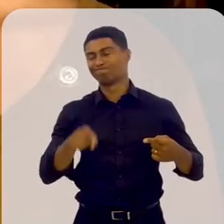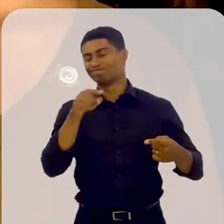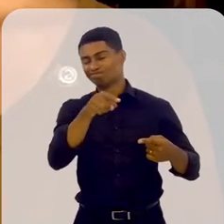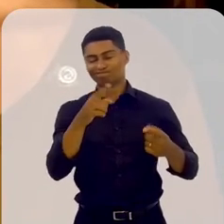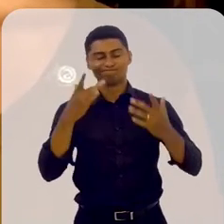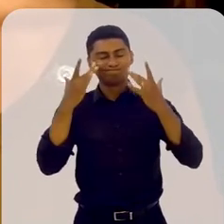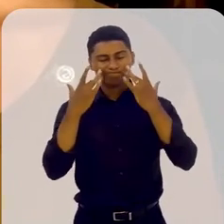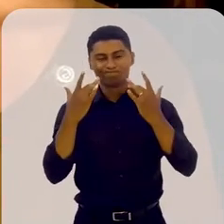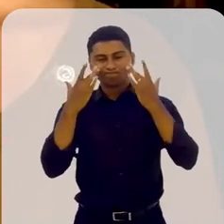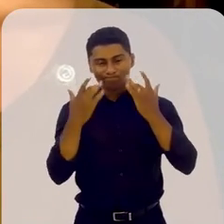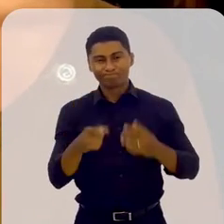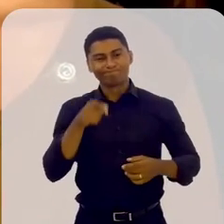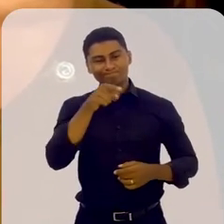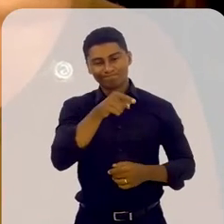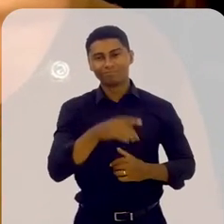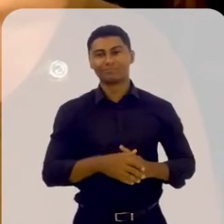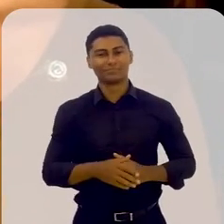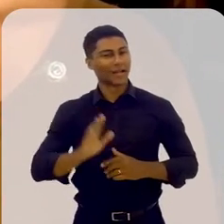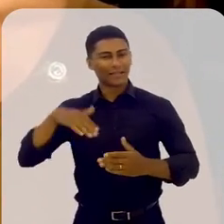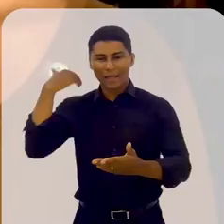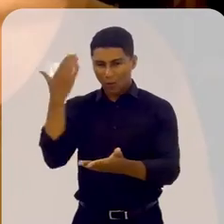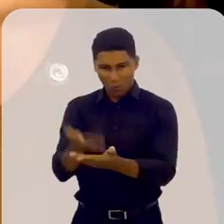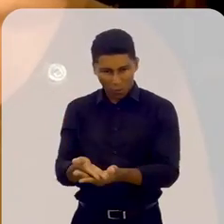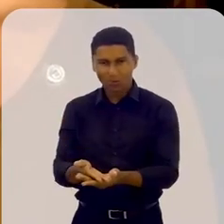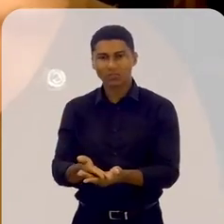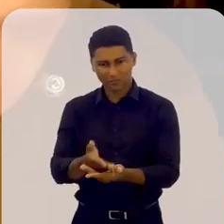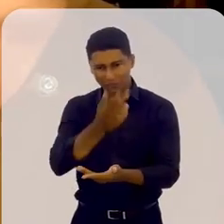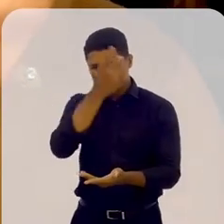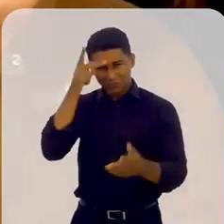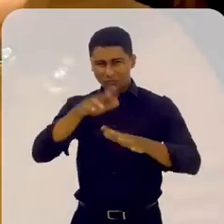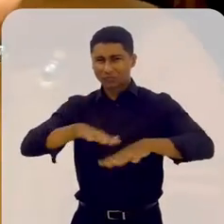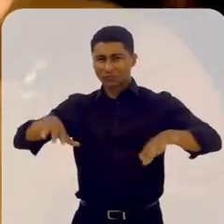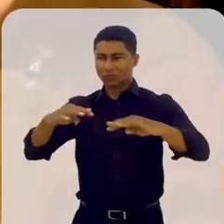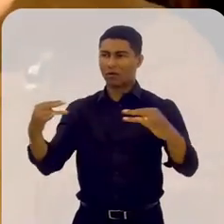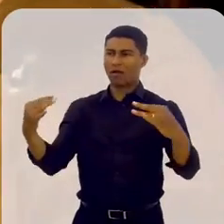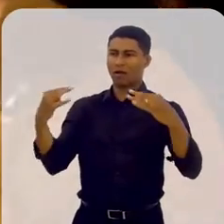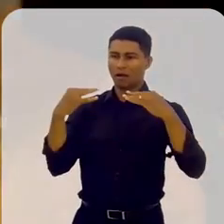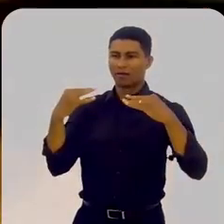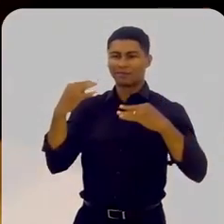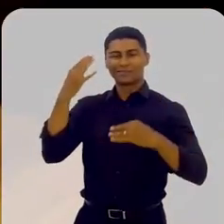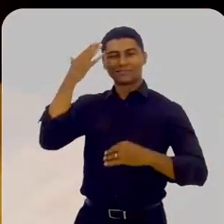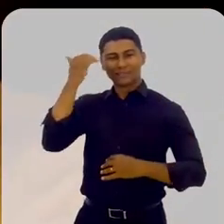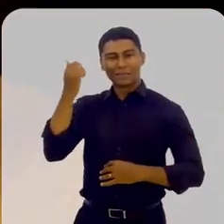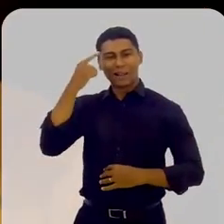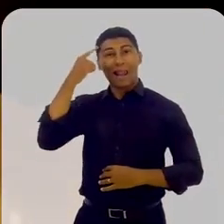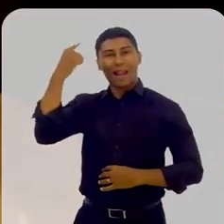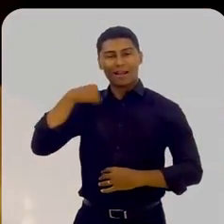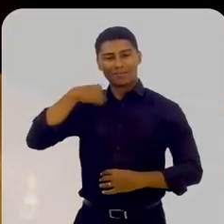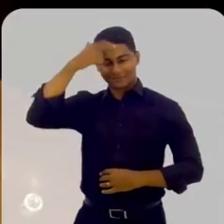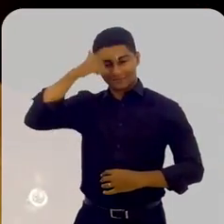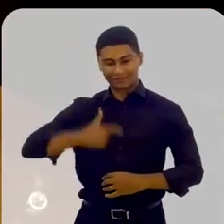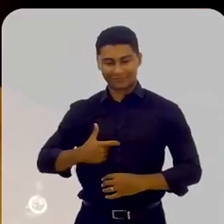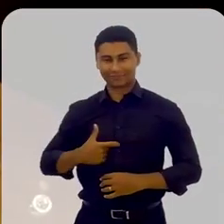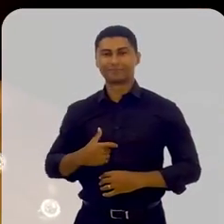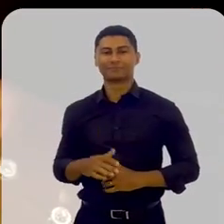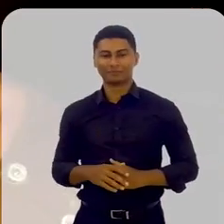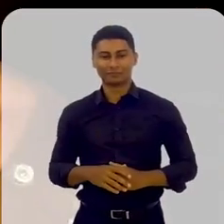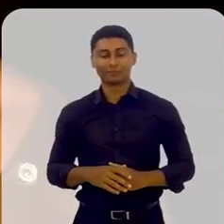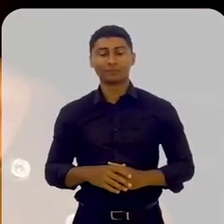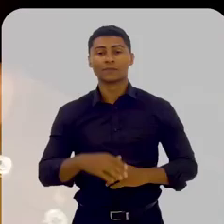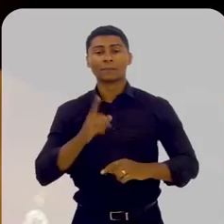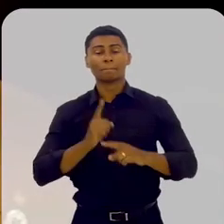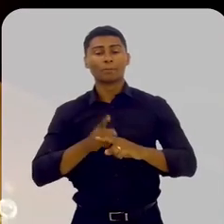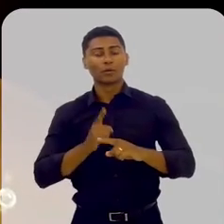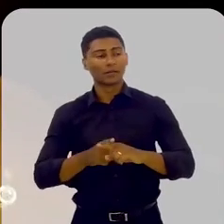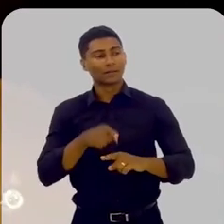Negras, que foi um espetáculo que até hoje me rende frutos, mas não só pelos frutos que ele me rende, mas também pela por